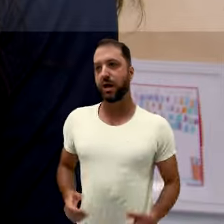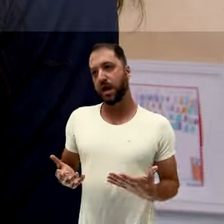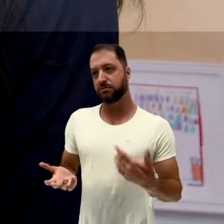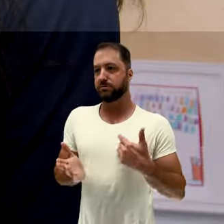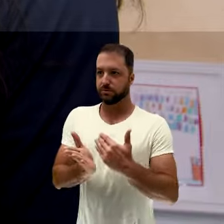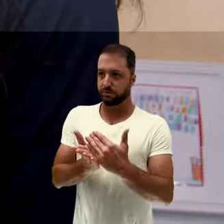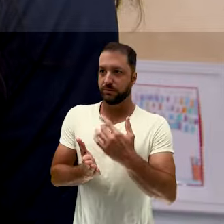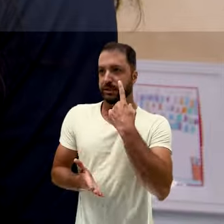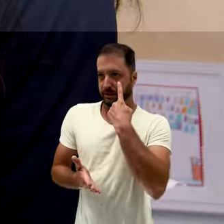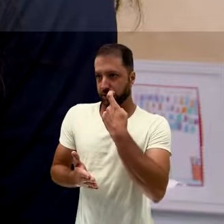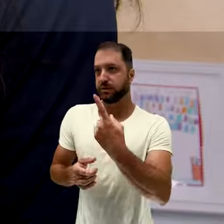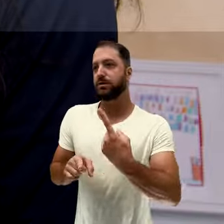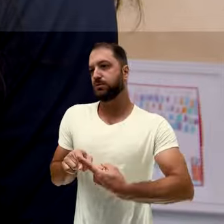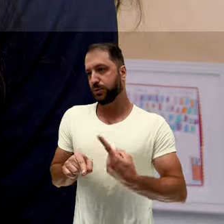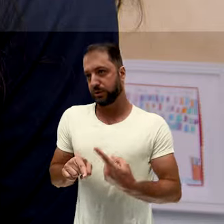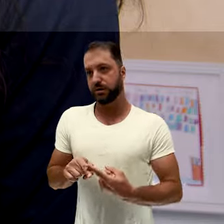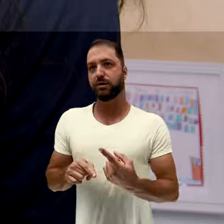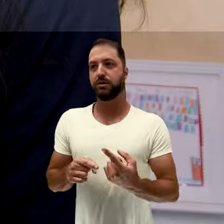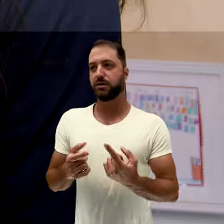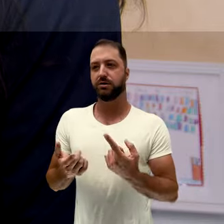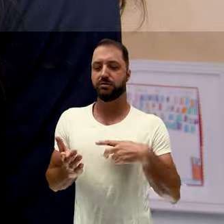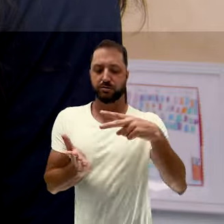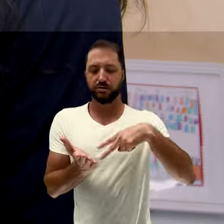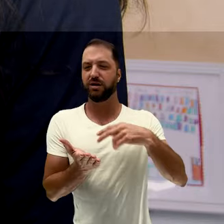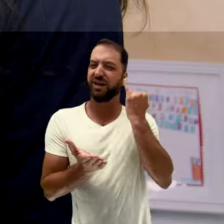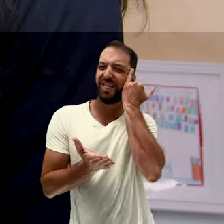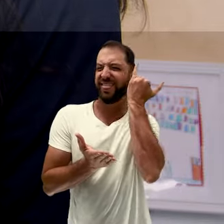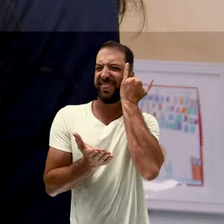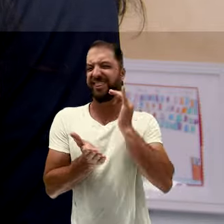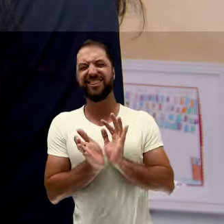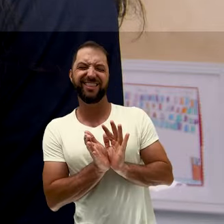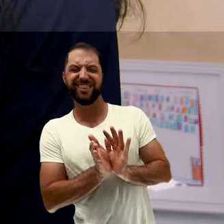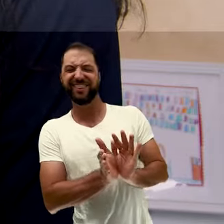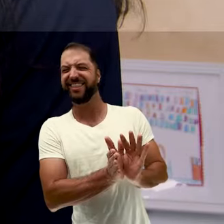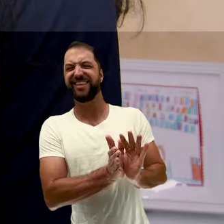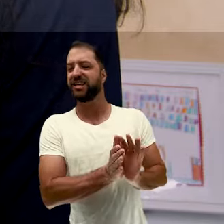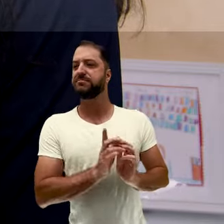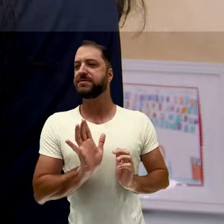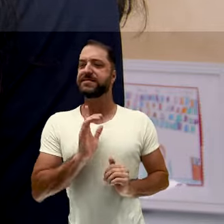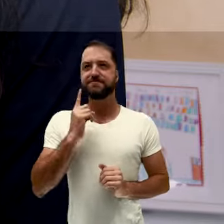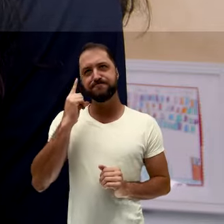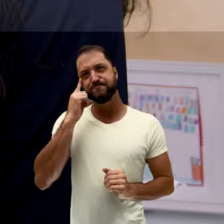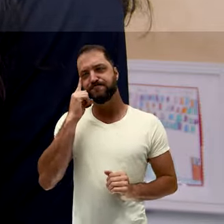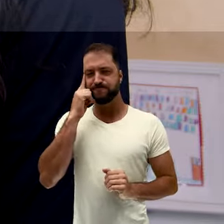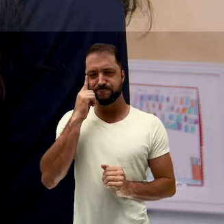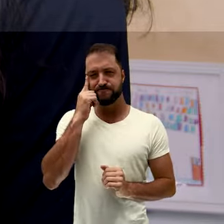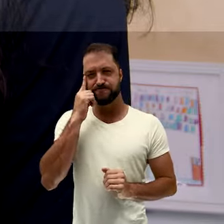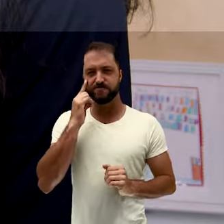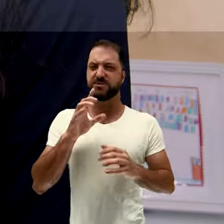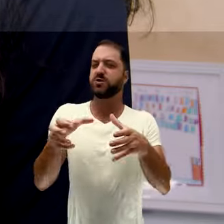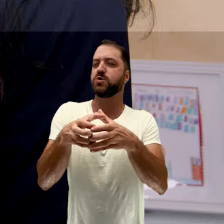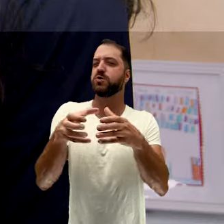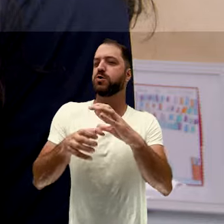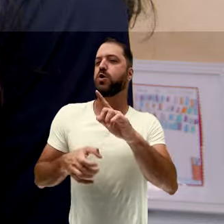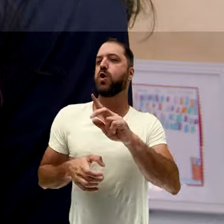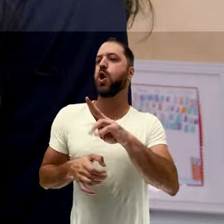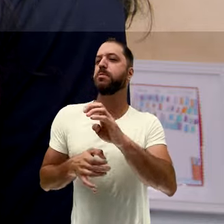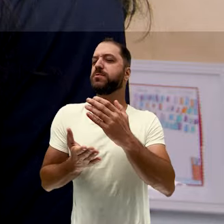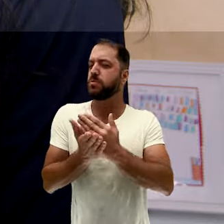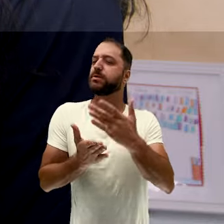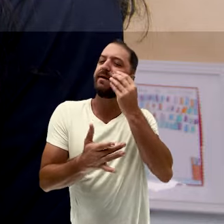Eu me interessei porque eu não ia deixar de ler, porque às vezes dá uma preguiça de ler, sabe? E aí